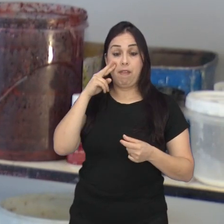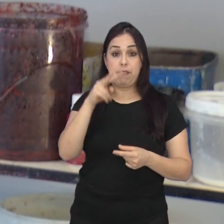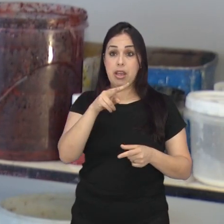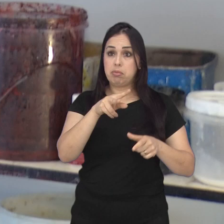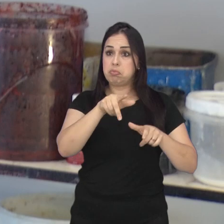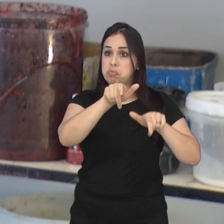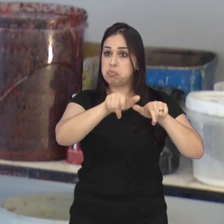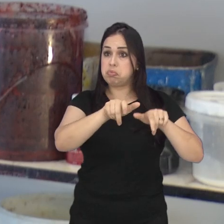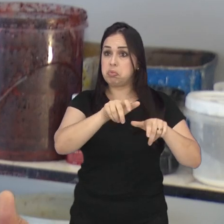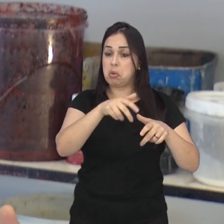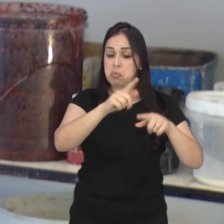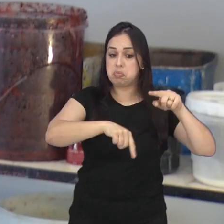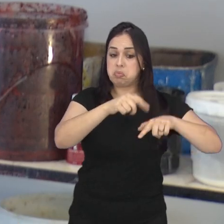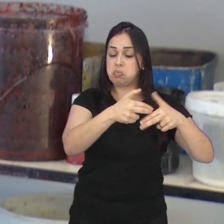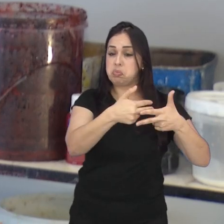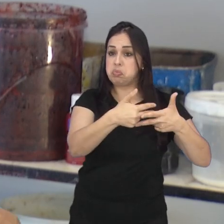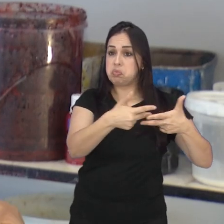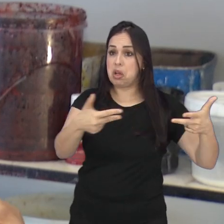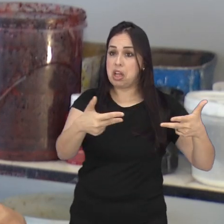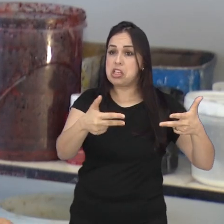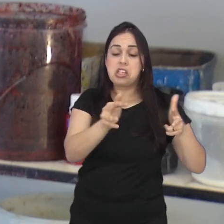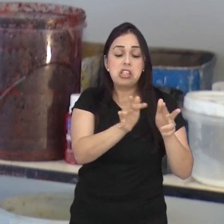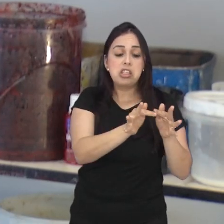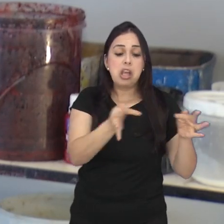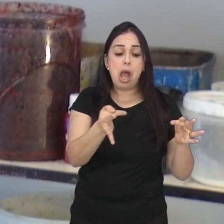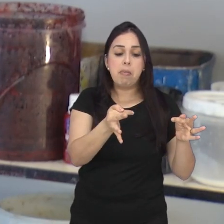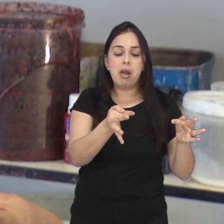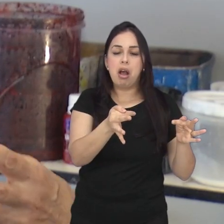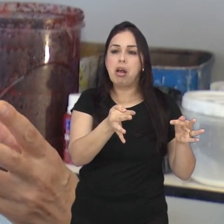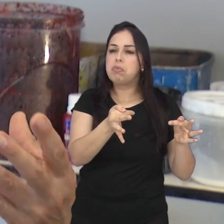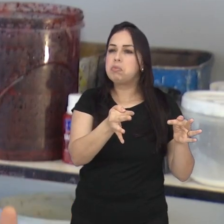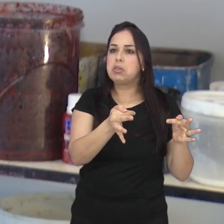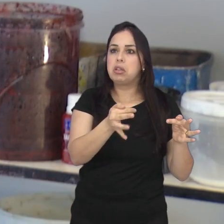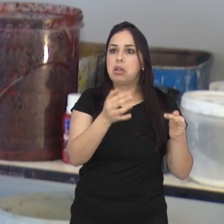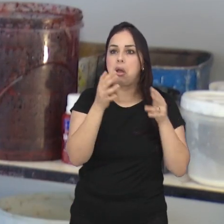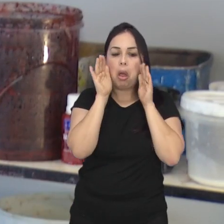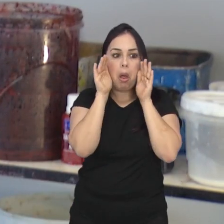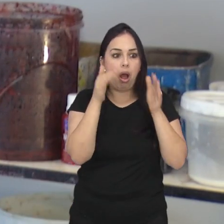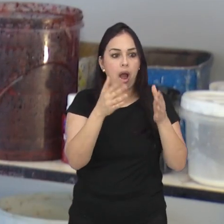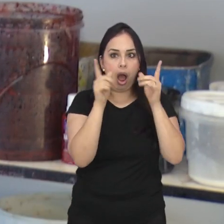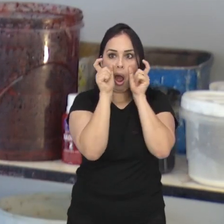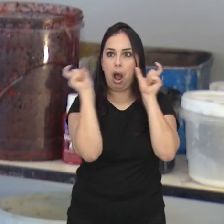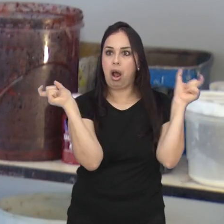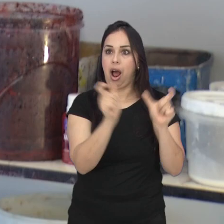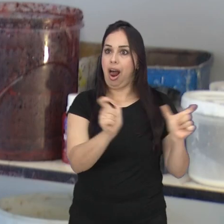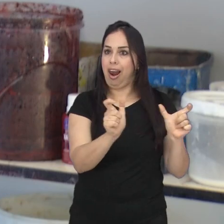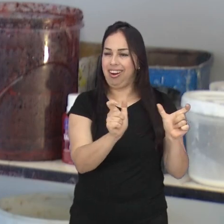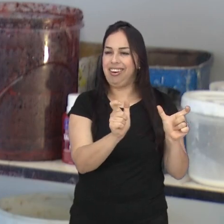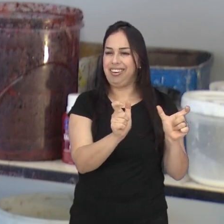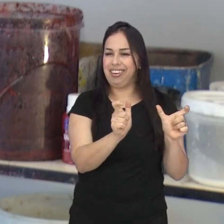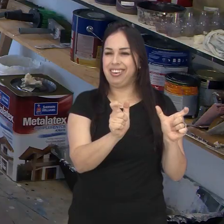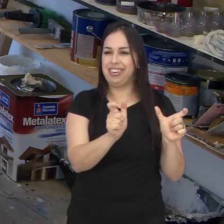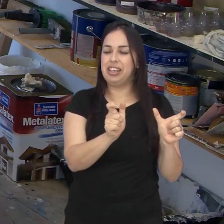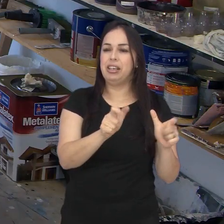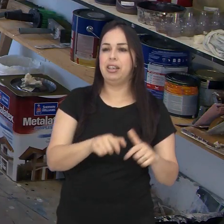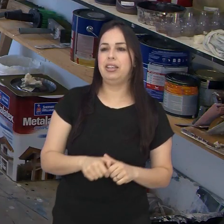olhar as coisas, assim, com coisas simples, mas coisas que me chamavam a atenção,